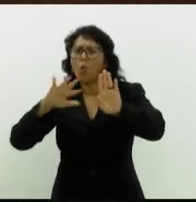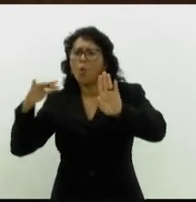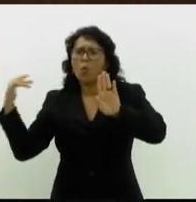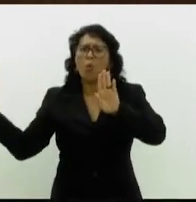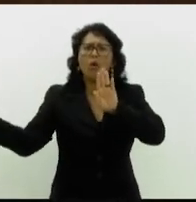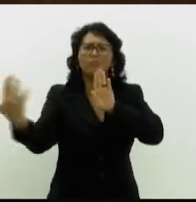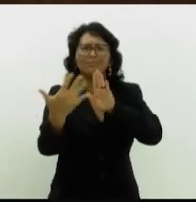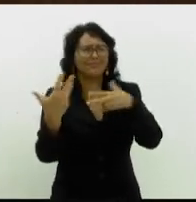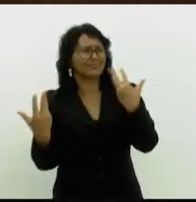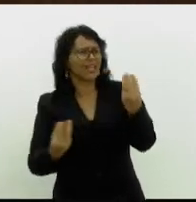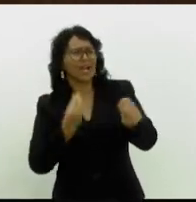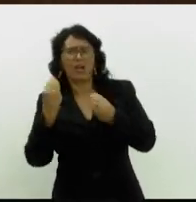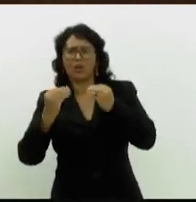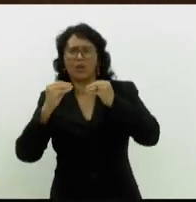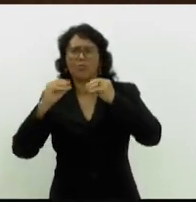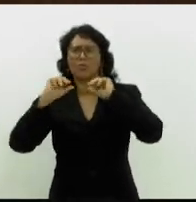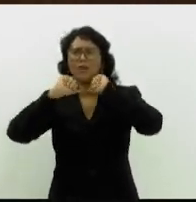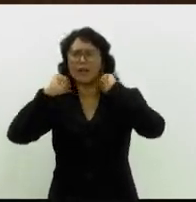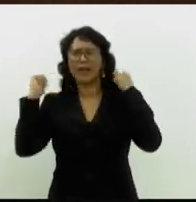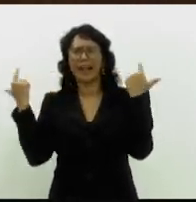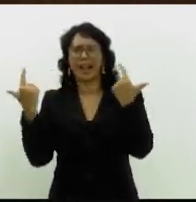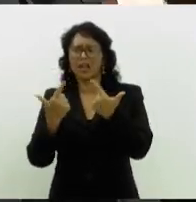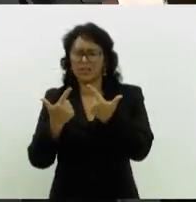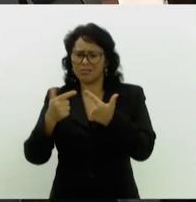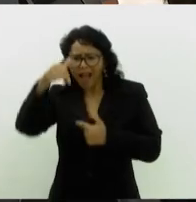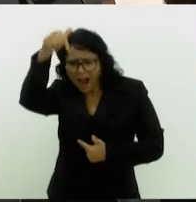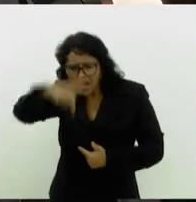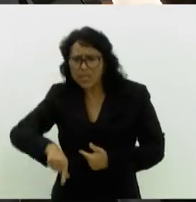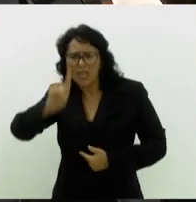AL é ou não é a casa do